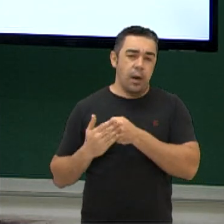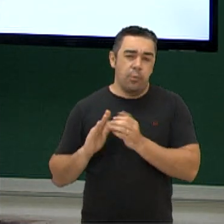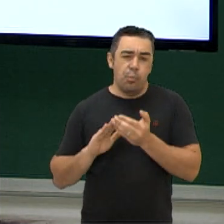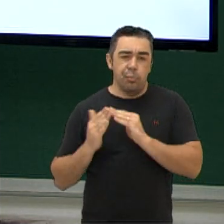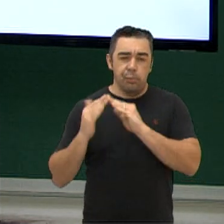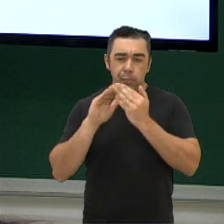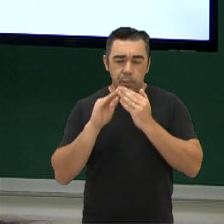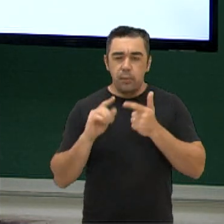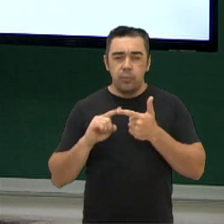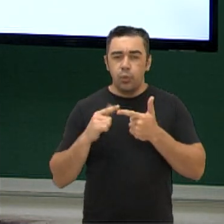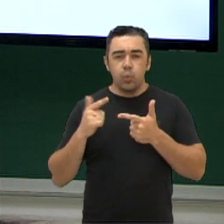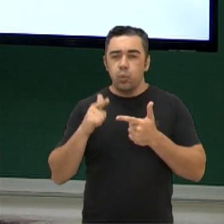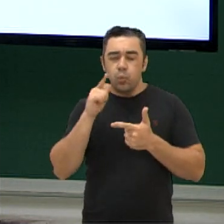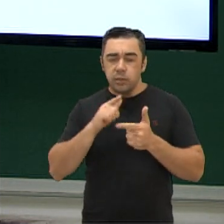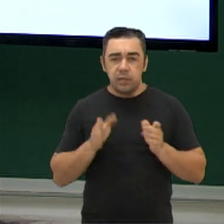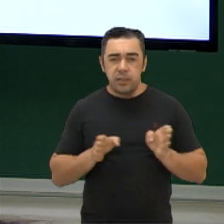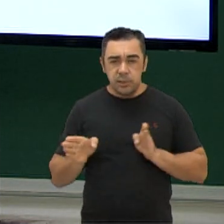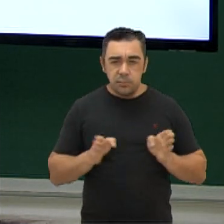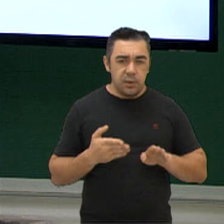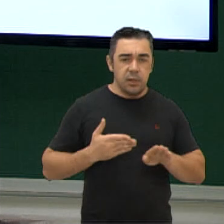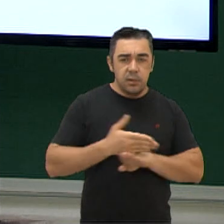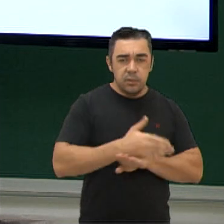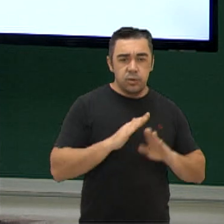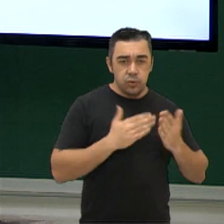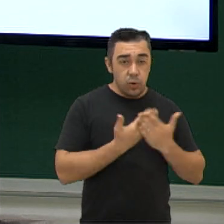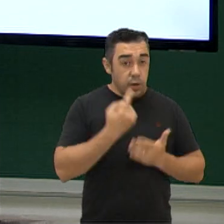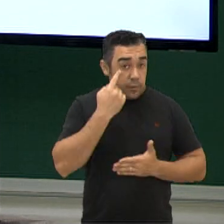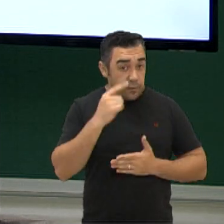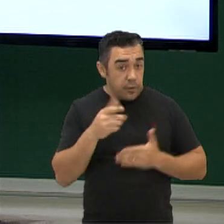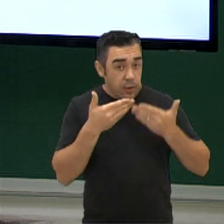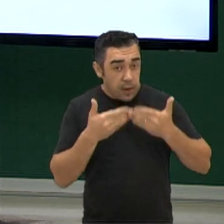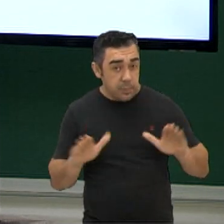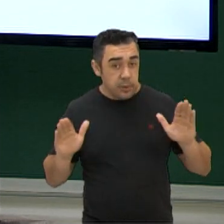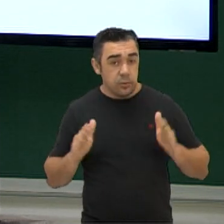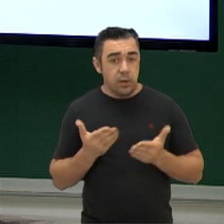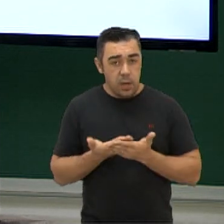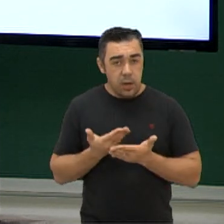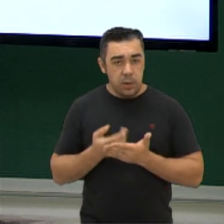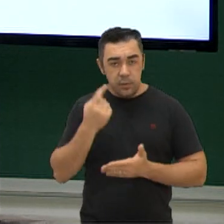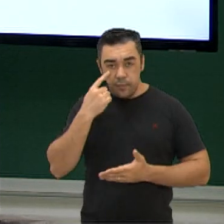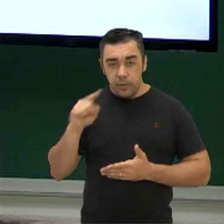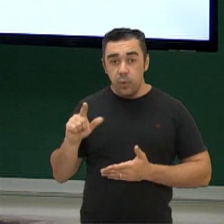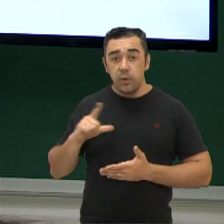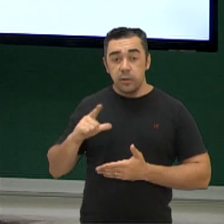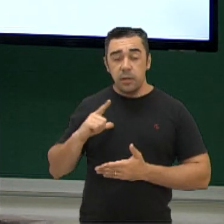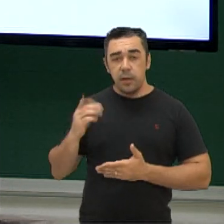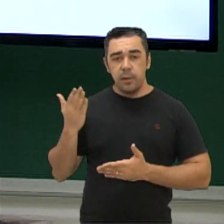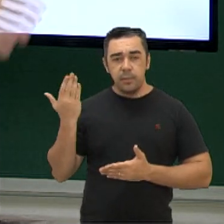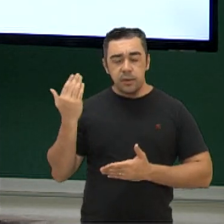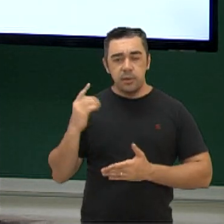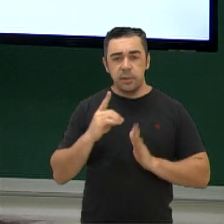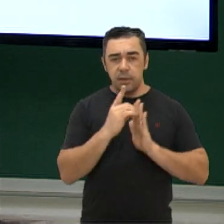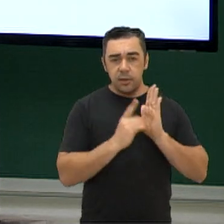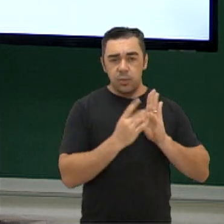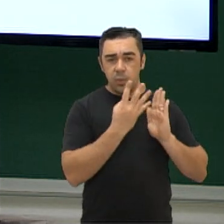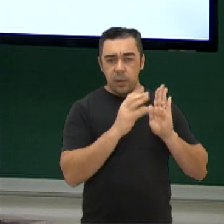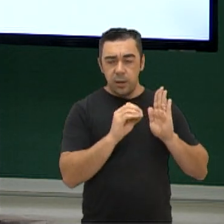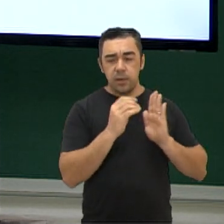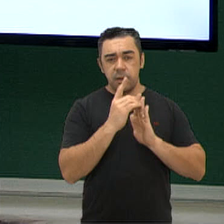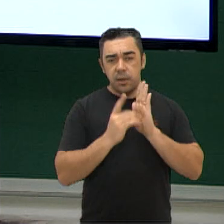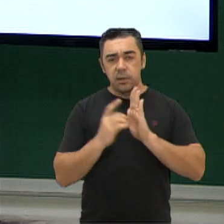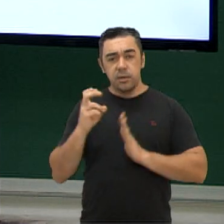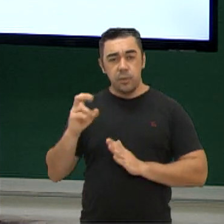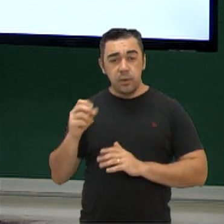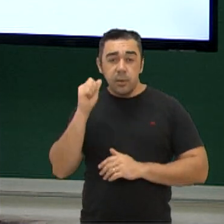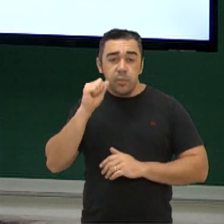sem acesso à escola. Nós vimos lá na abertura da nossa aula, que foi recentemente, na década de 40, 50, que a